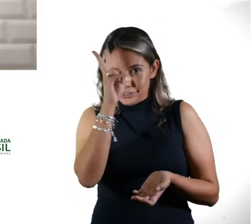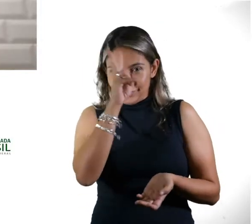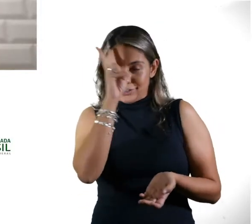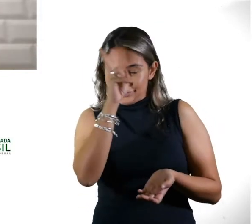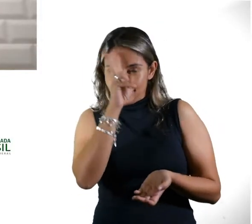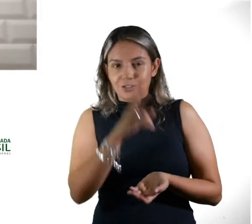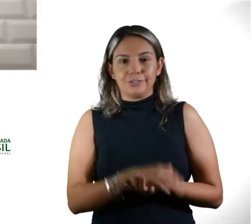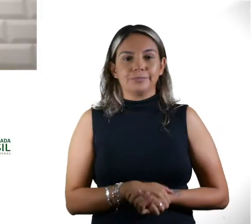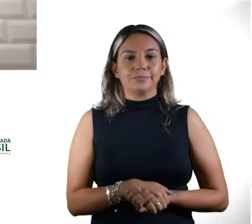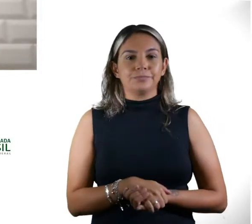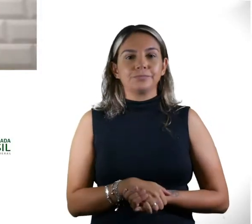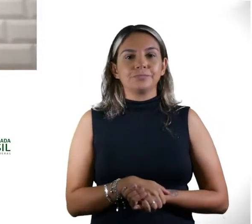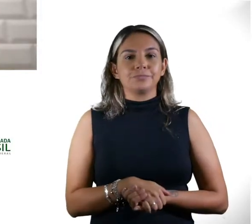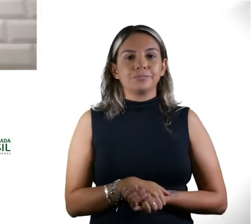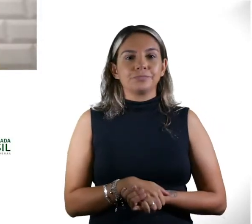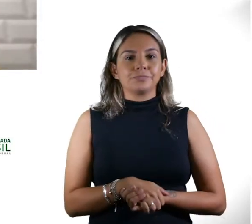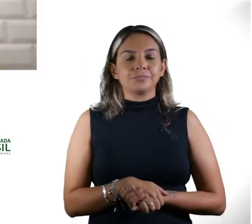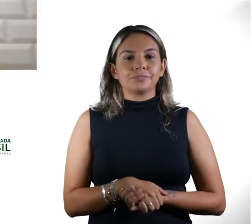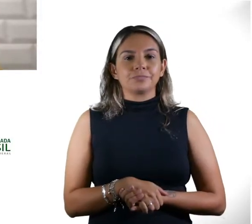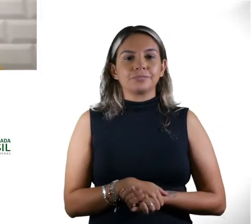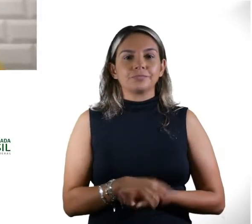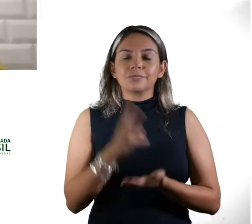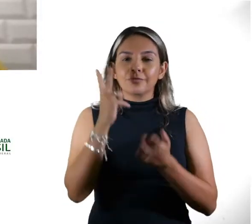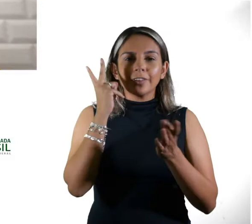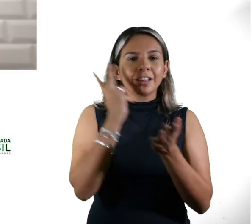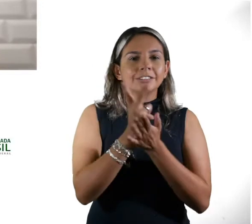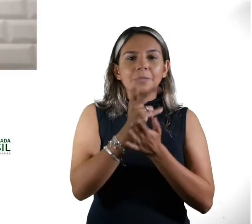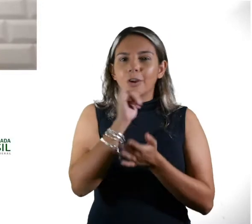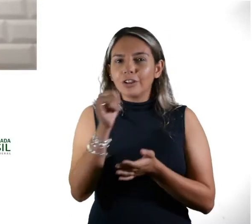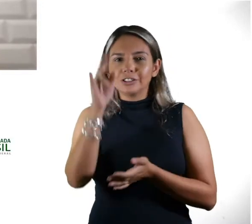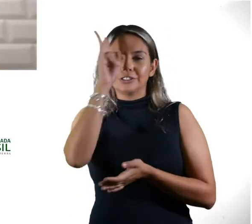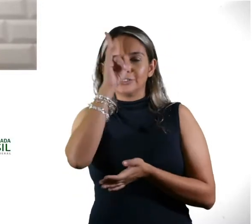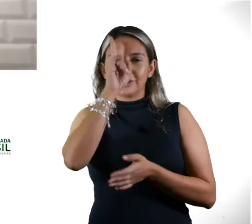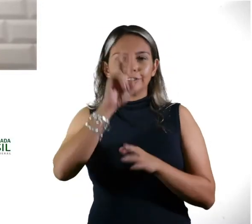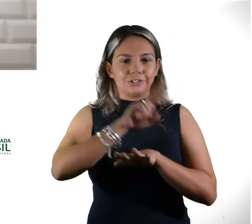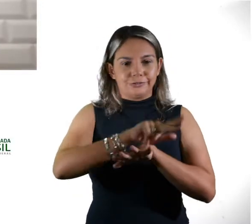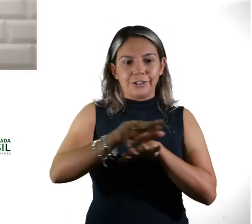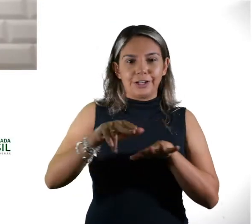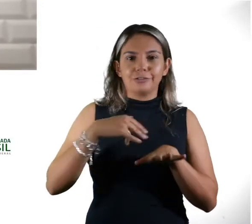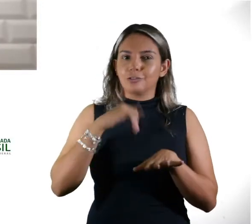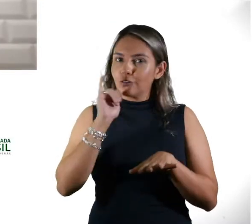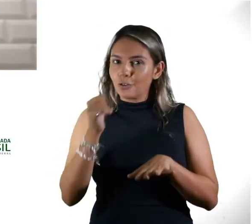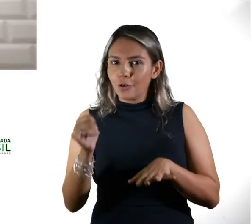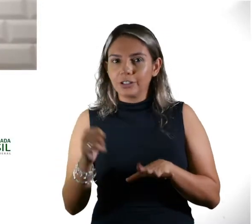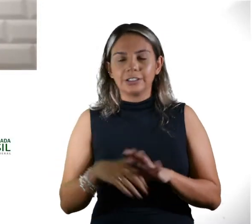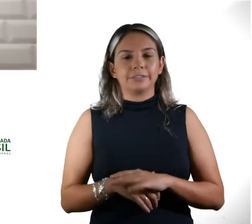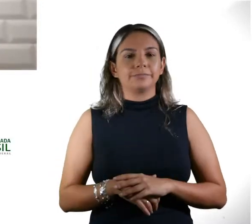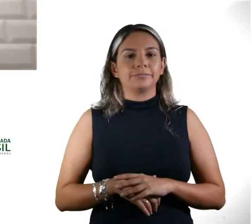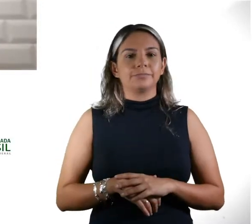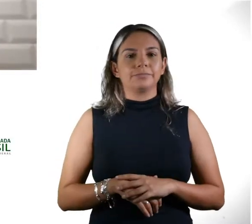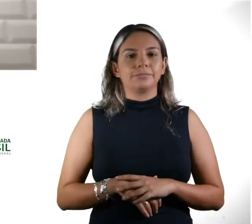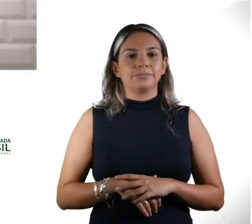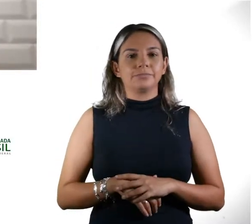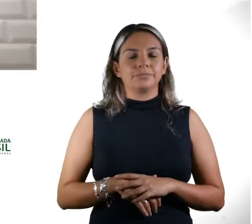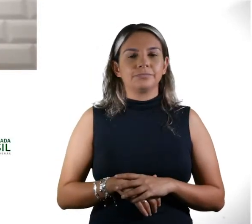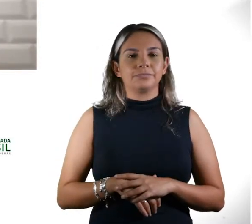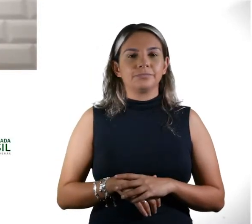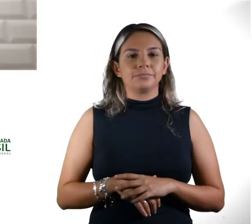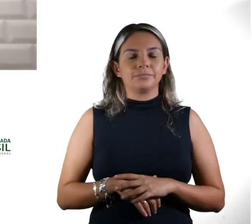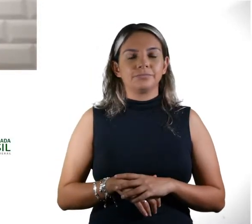é? Portanto, e sempre conto histórias diferentes. O desafio agora ela